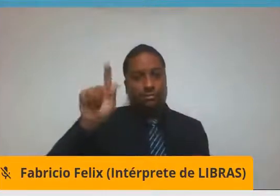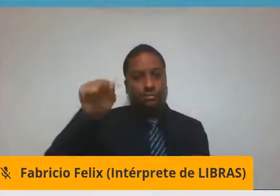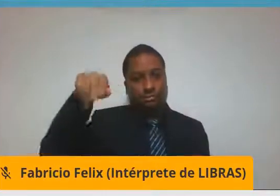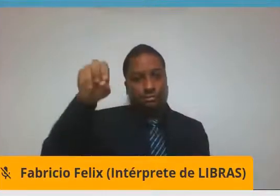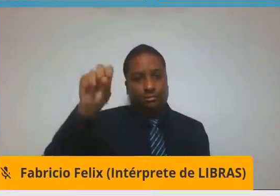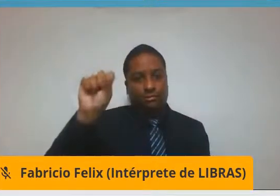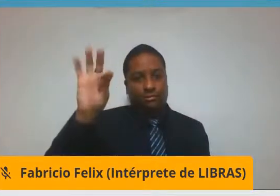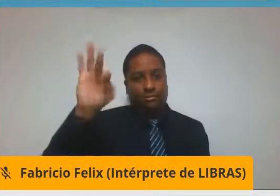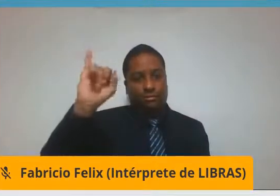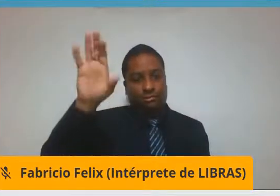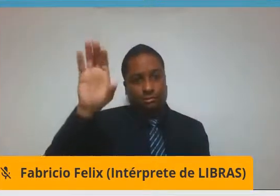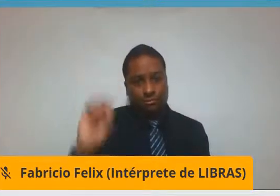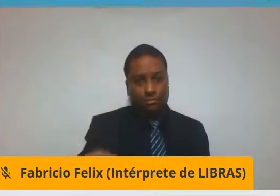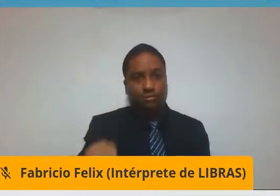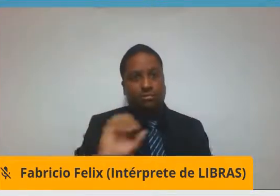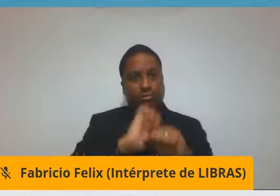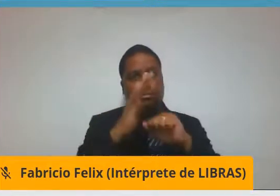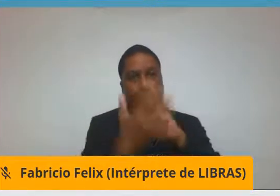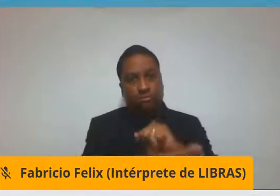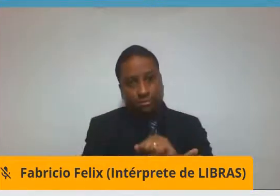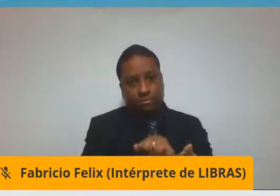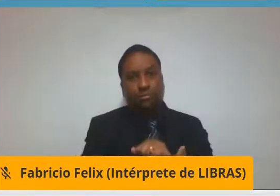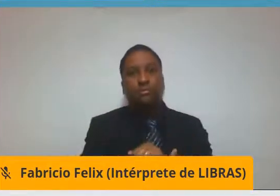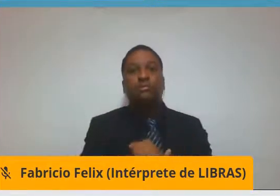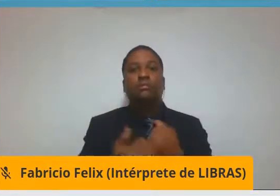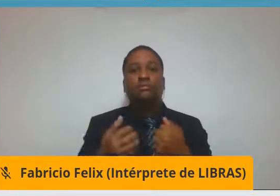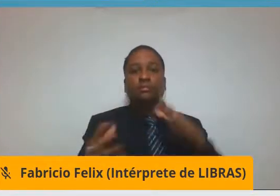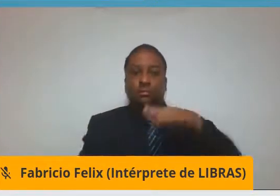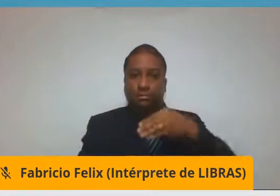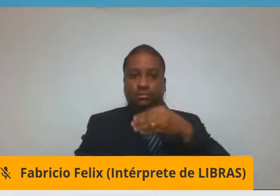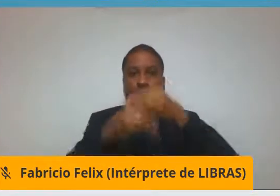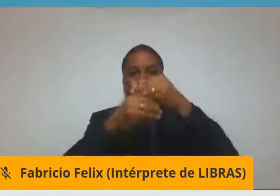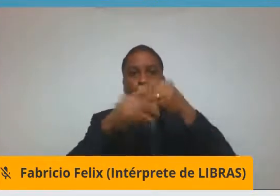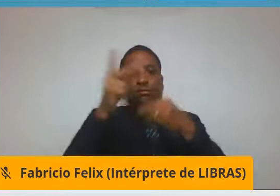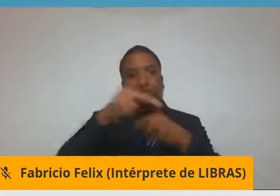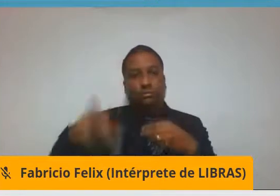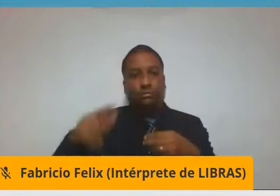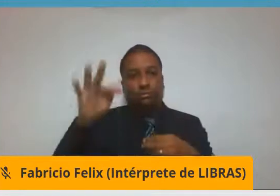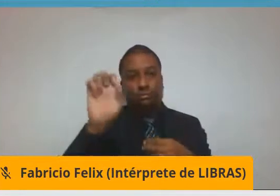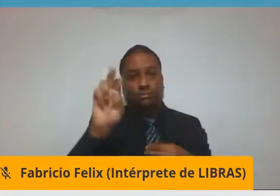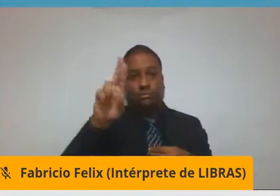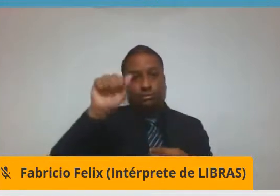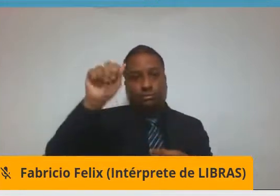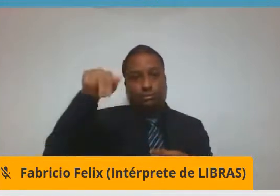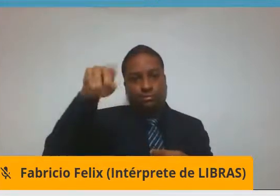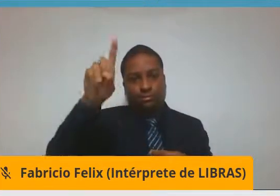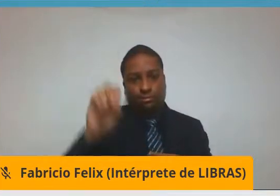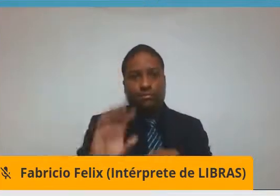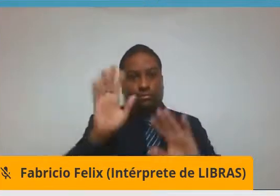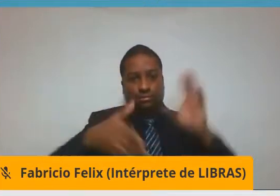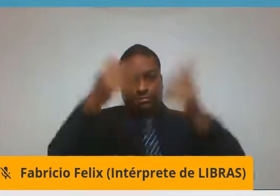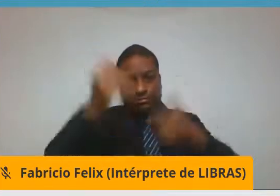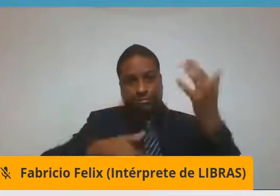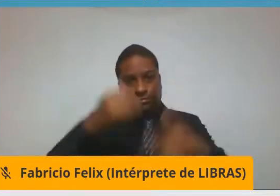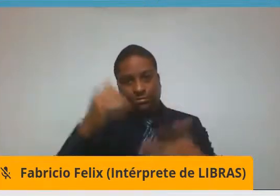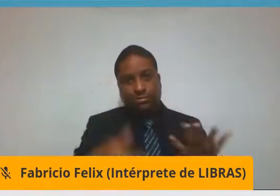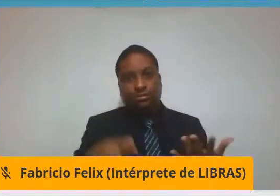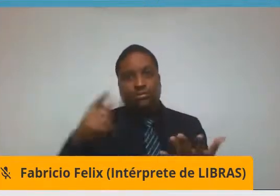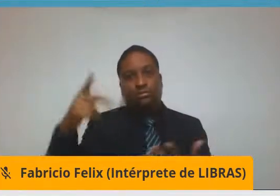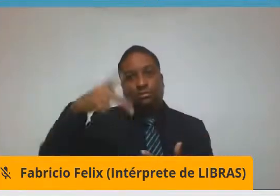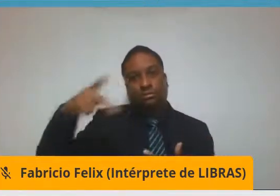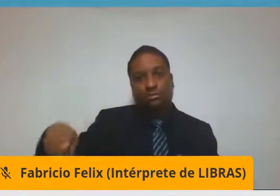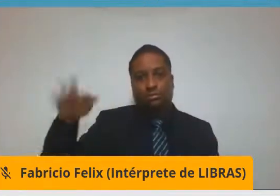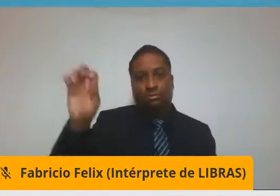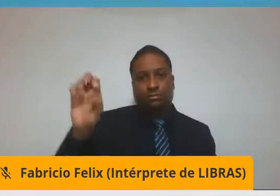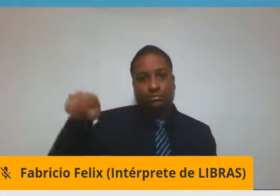professor brilhantemente falou, né. O professor Luiz Fernando tem uma experiência muito grande, fica até chato a gente falar depois dele, né, não tem muita coisa